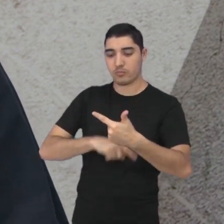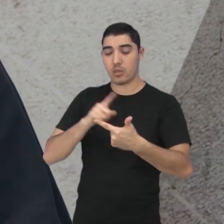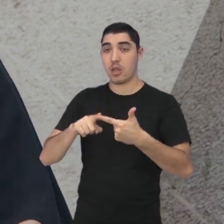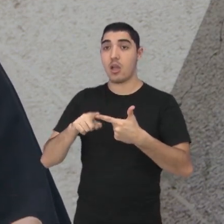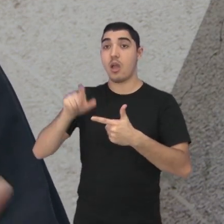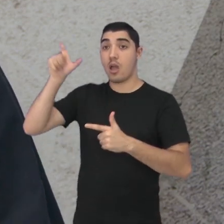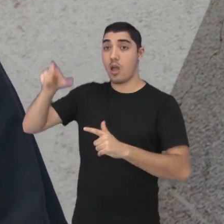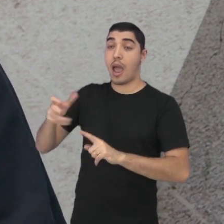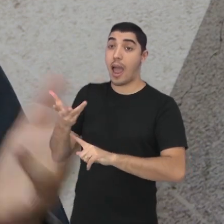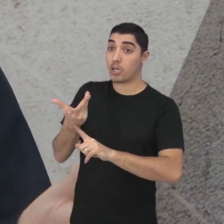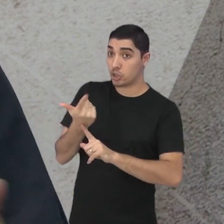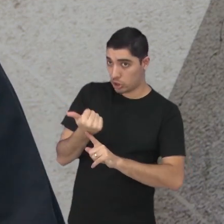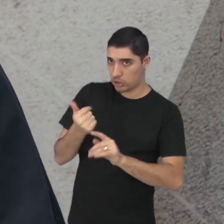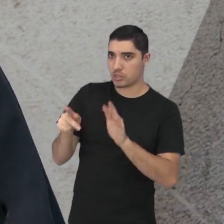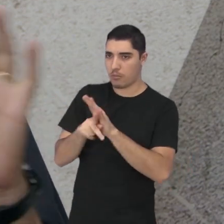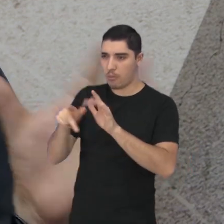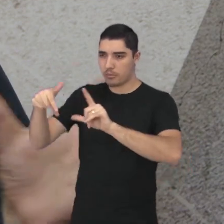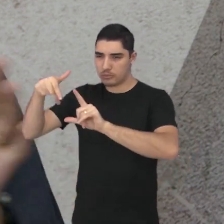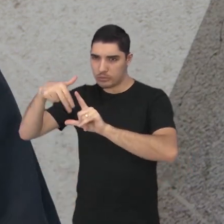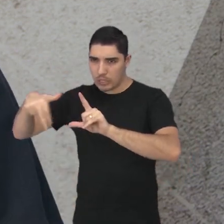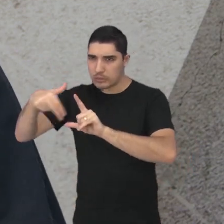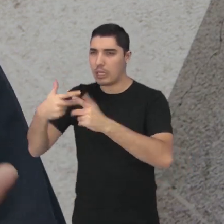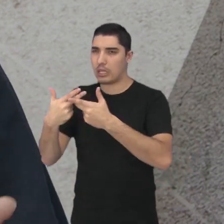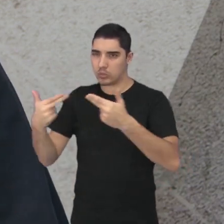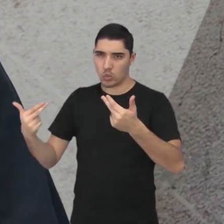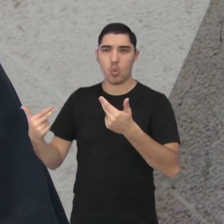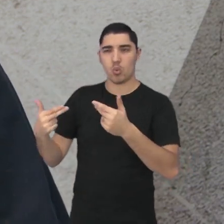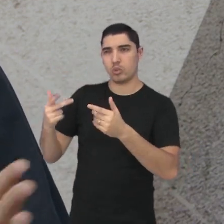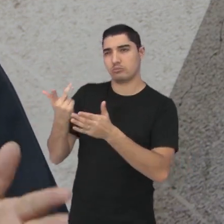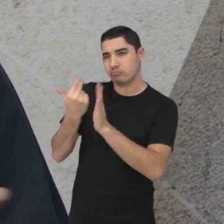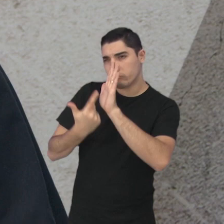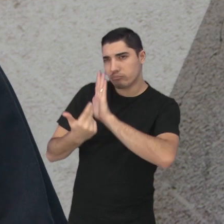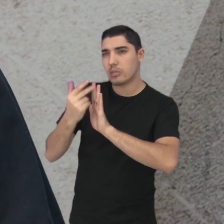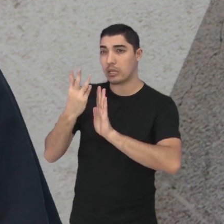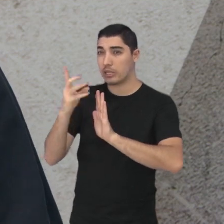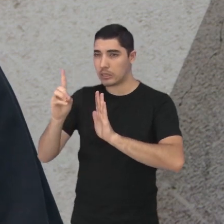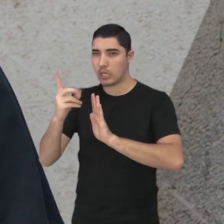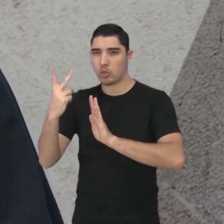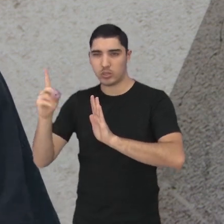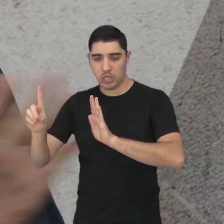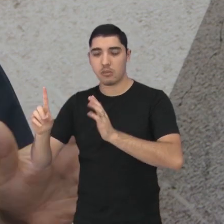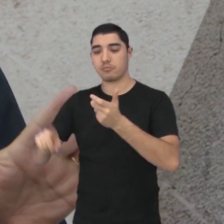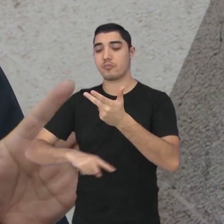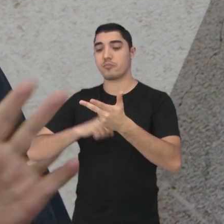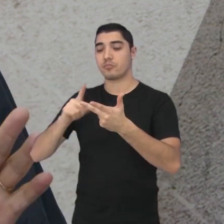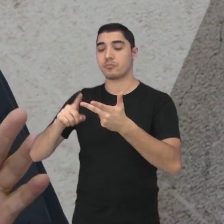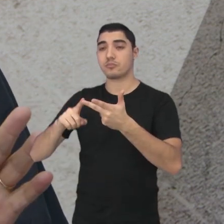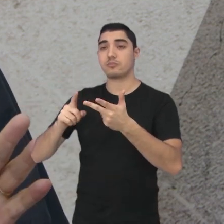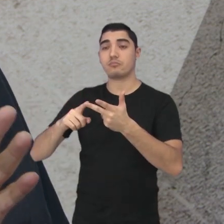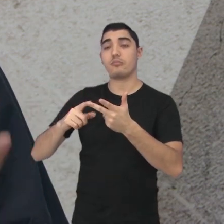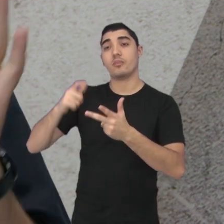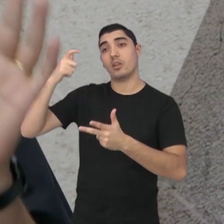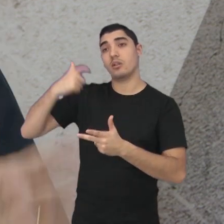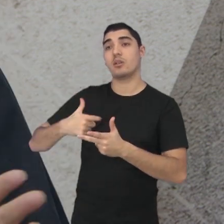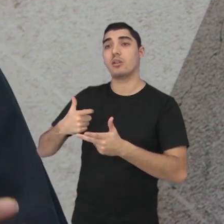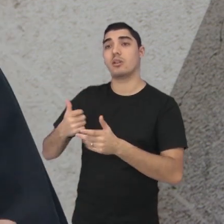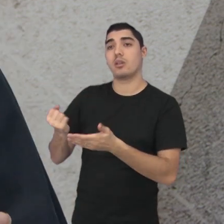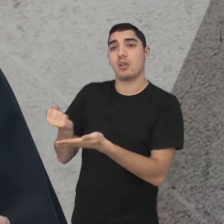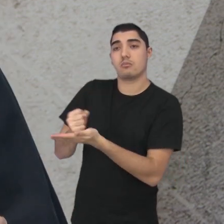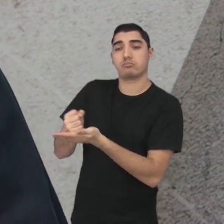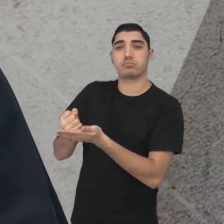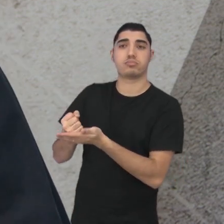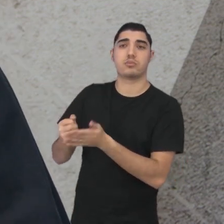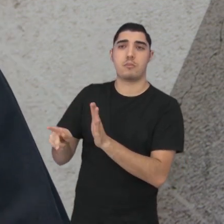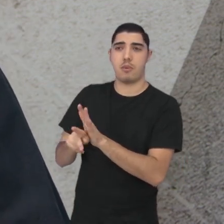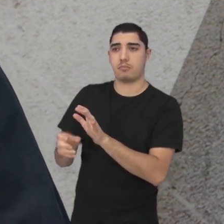que seja mais generalista e consiga trabalhar ali com 2D, 3D, que você precisaria de um game designer. Pronto, você já conseguiu montar um time de